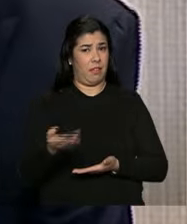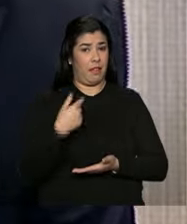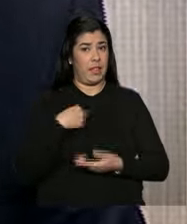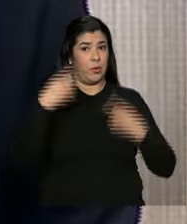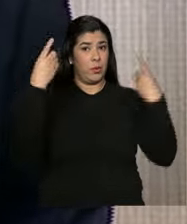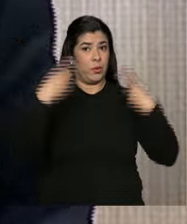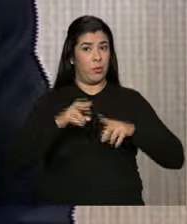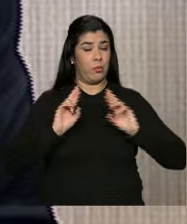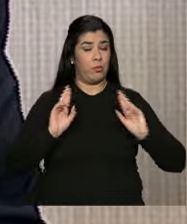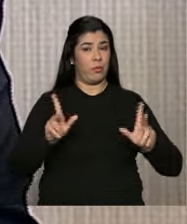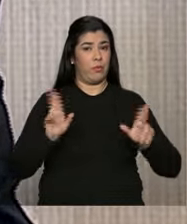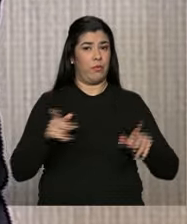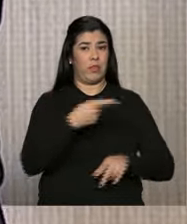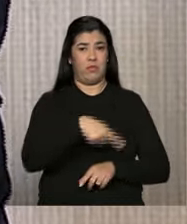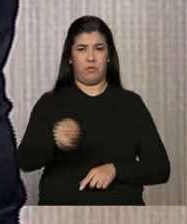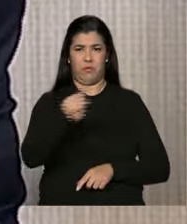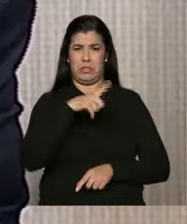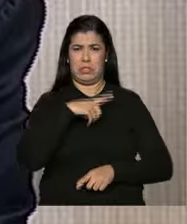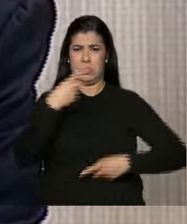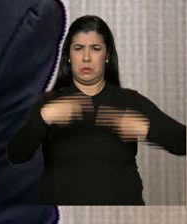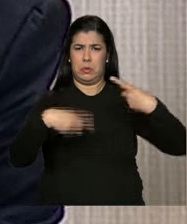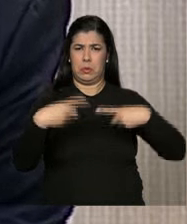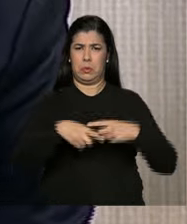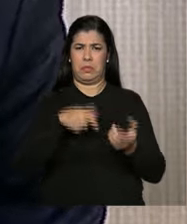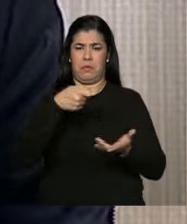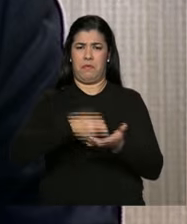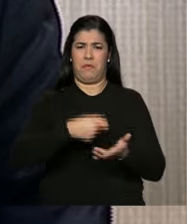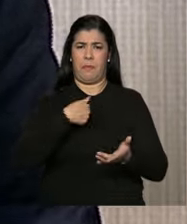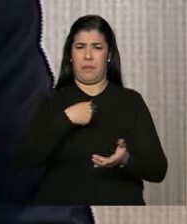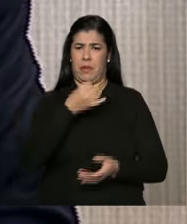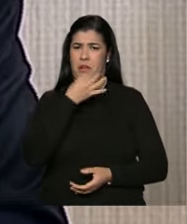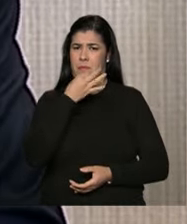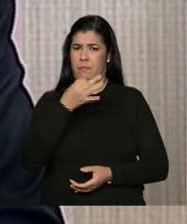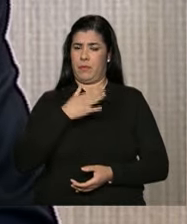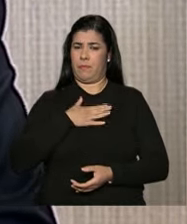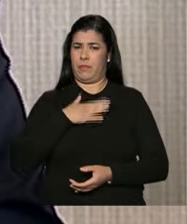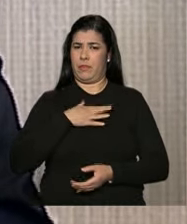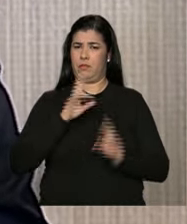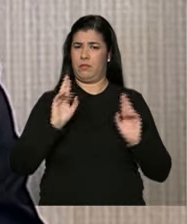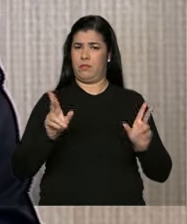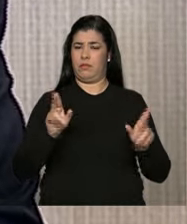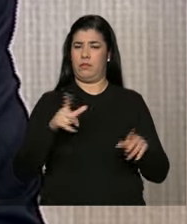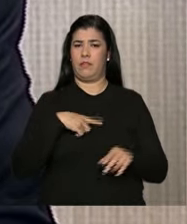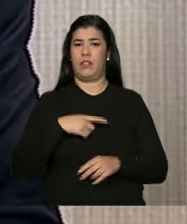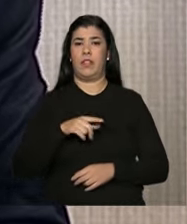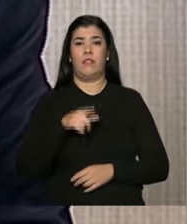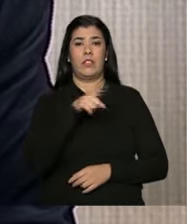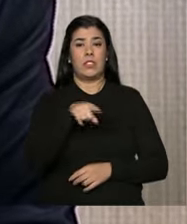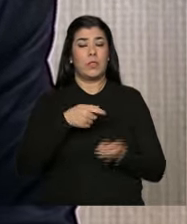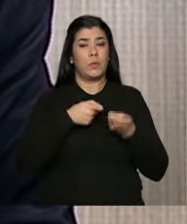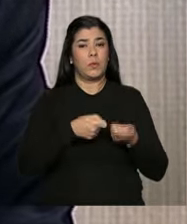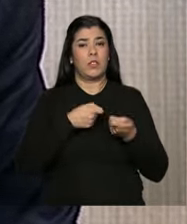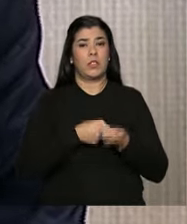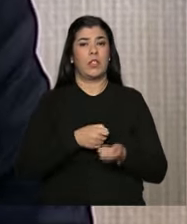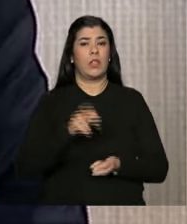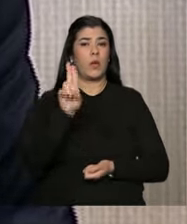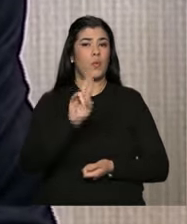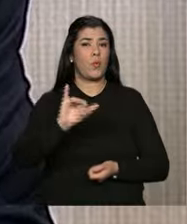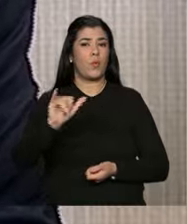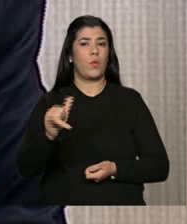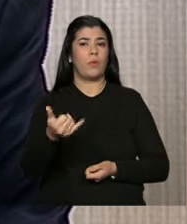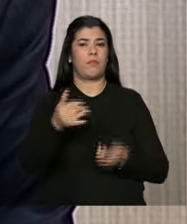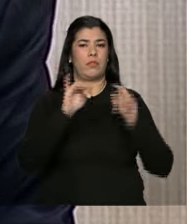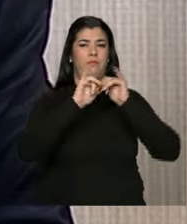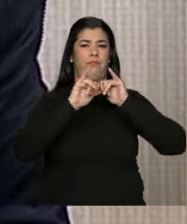o contrário e do que vocês estão tendo eh tentando afirmar, que é a tentativa de uso dos dados eh que nós estamos lançando